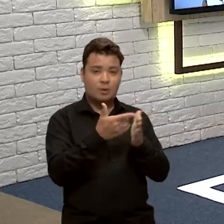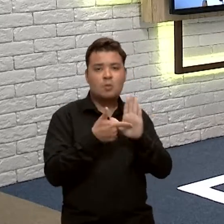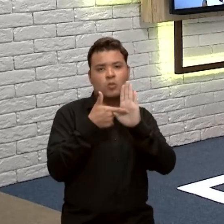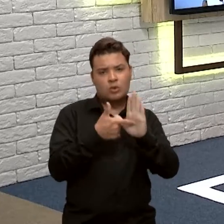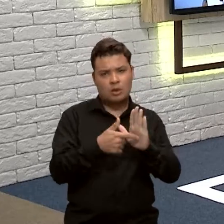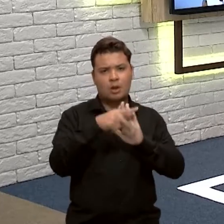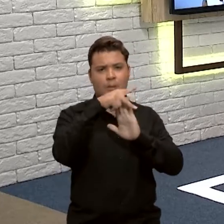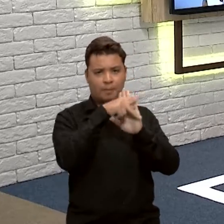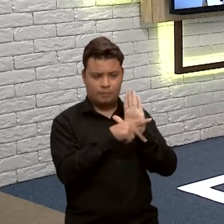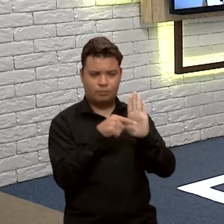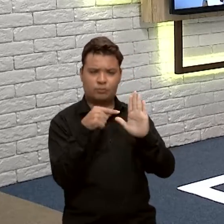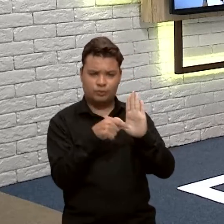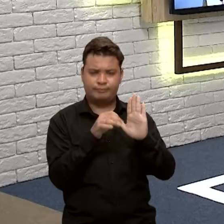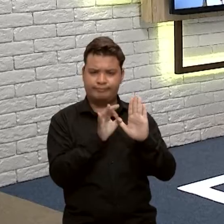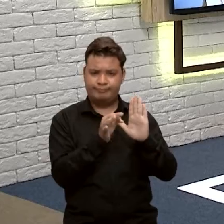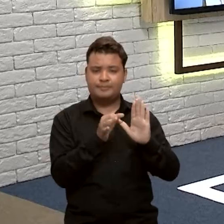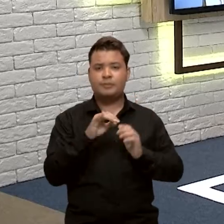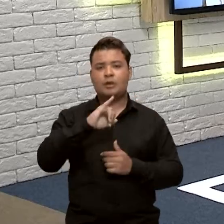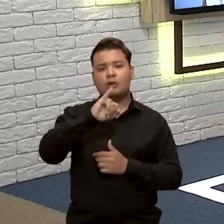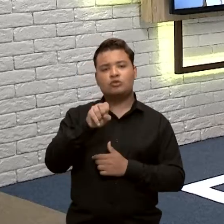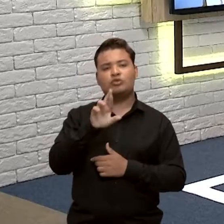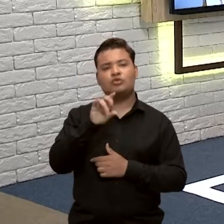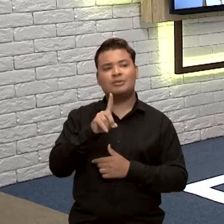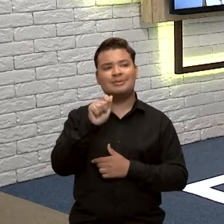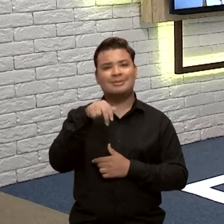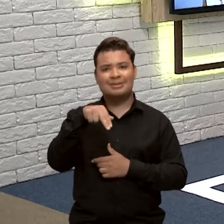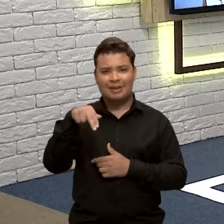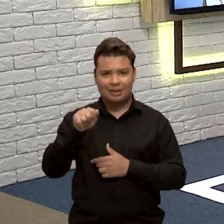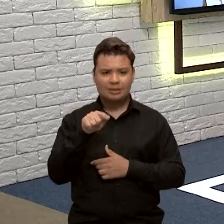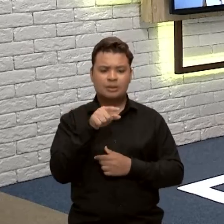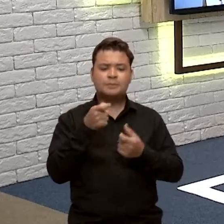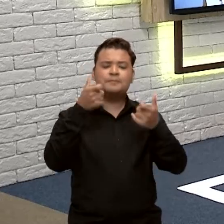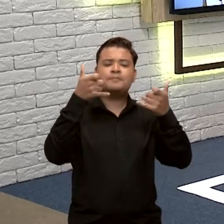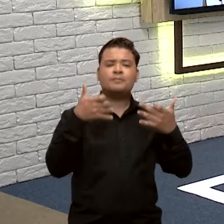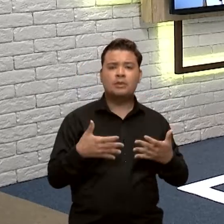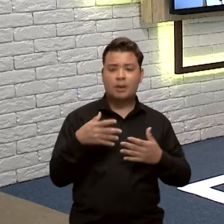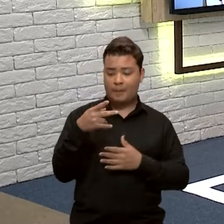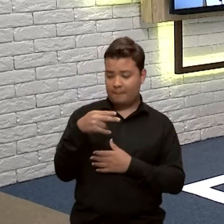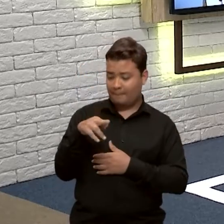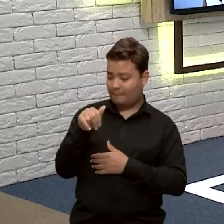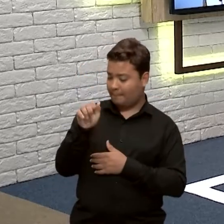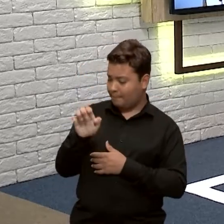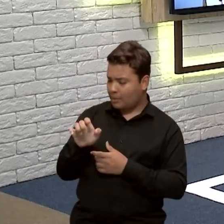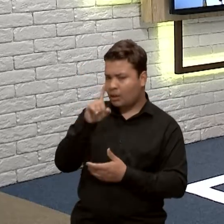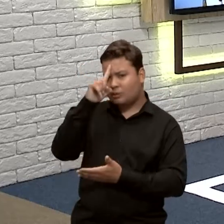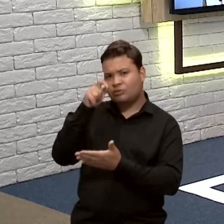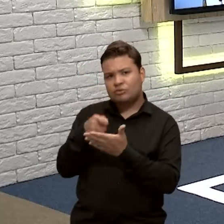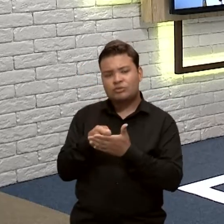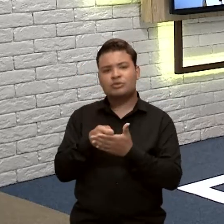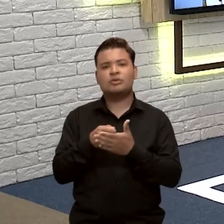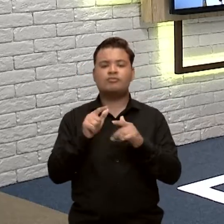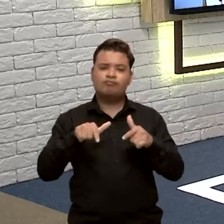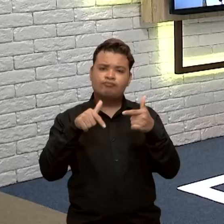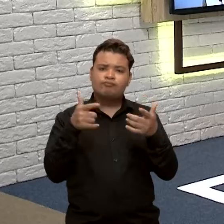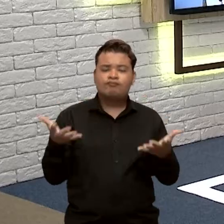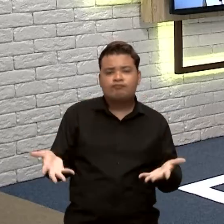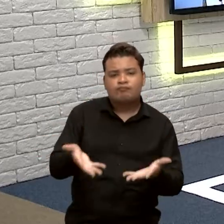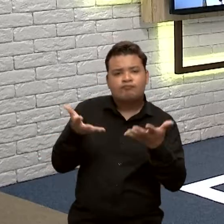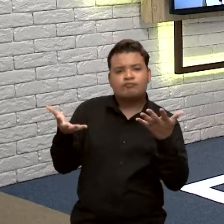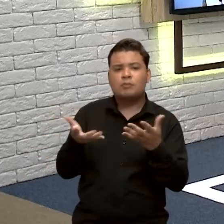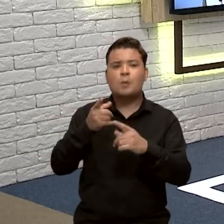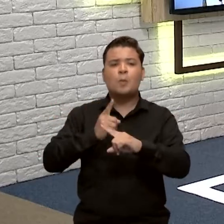mesmo. Jordana, explica para a gente por que a PRAE decidiu promover essa ação, o que essa